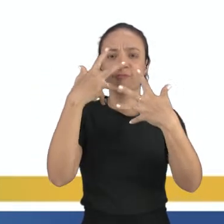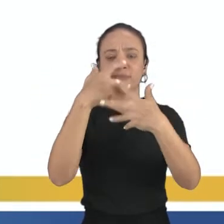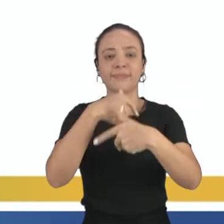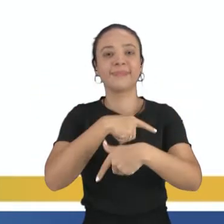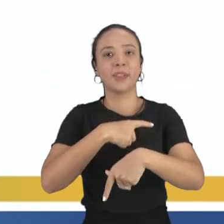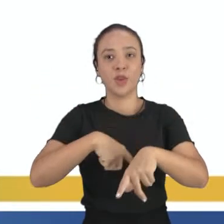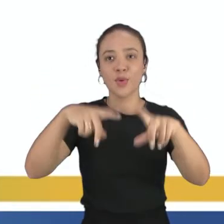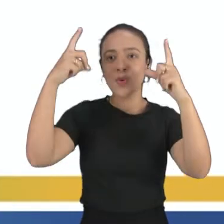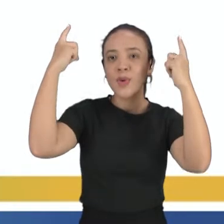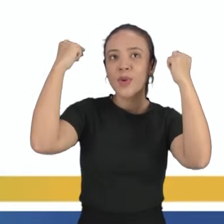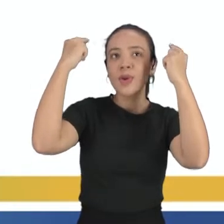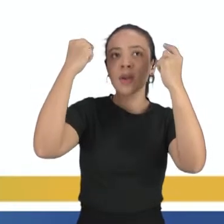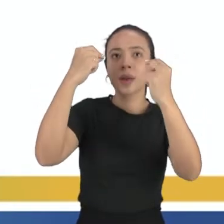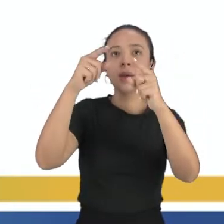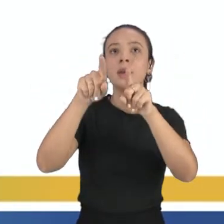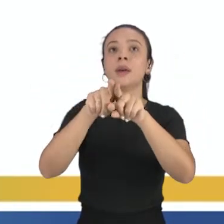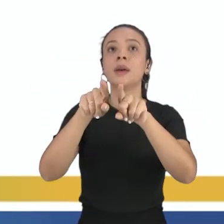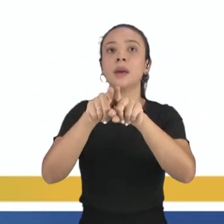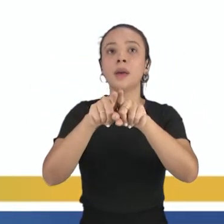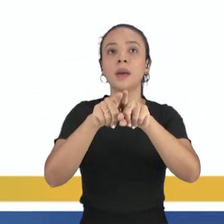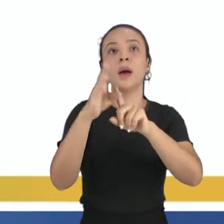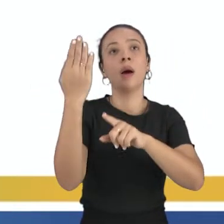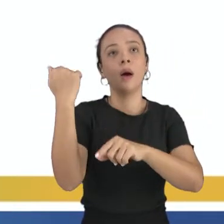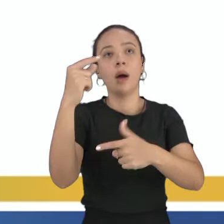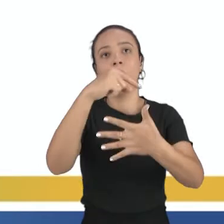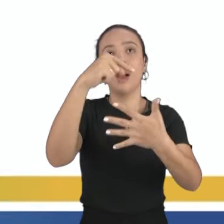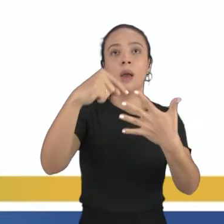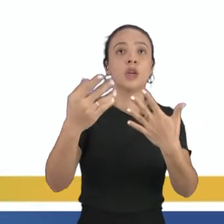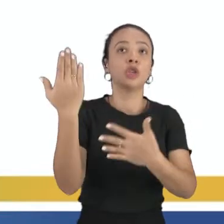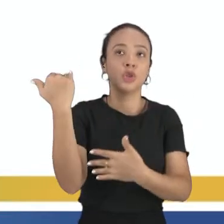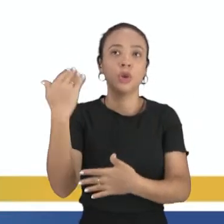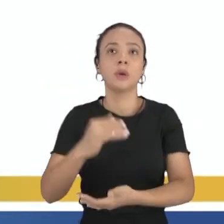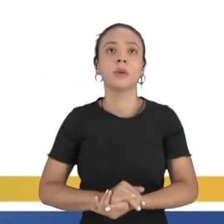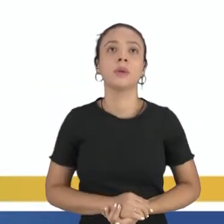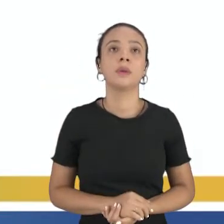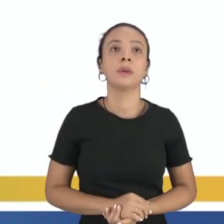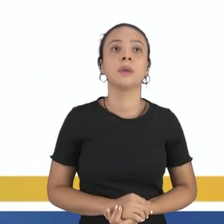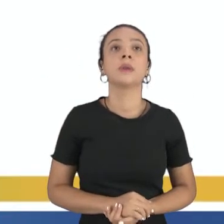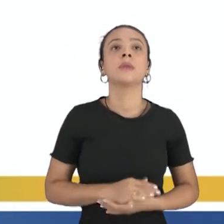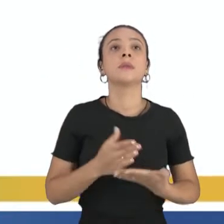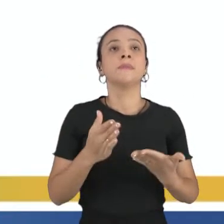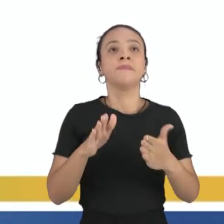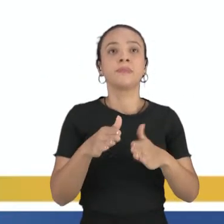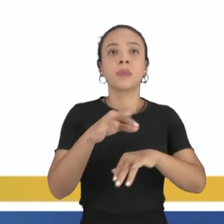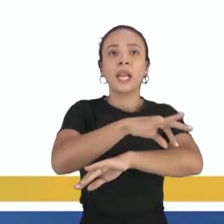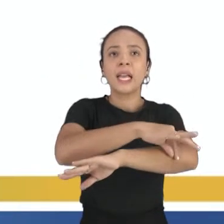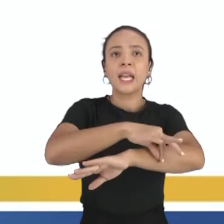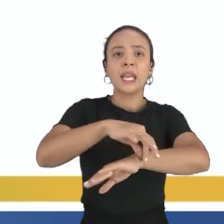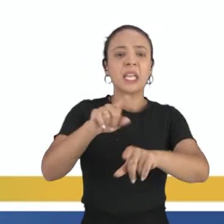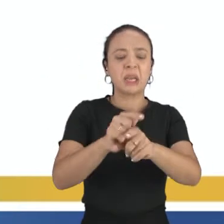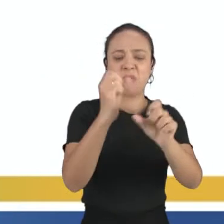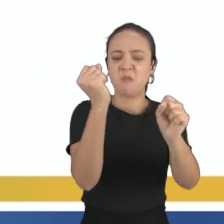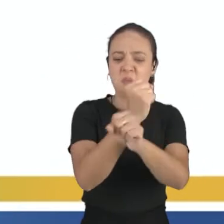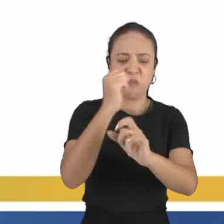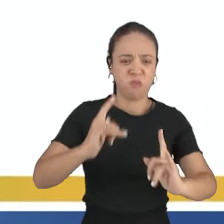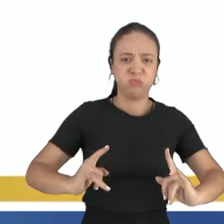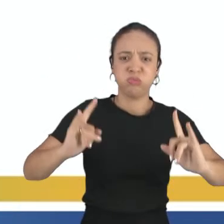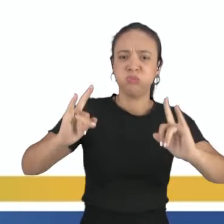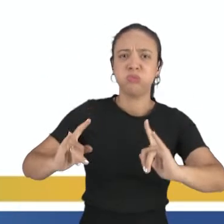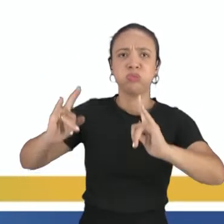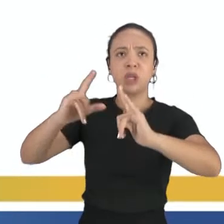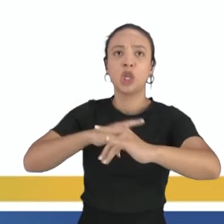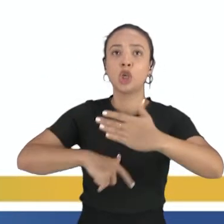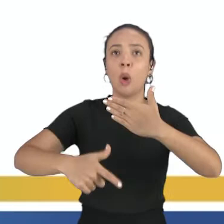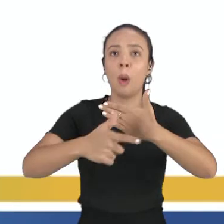gregos e alguns elementos dos etruscos. Na arquitetura, grandes construções foram erguidas com a finalidade de